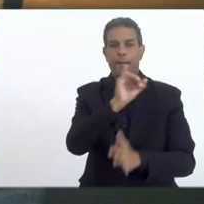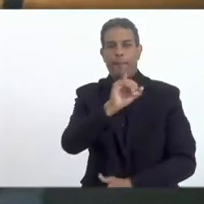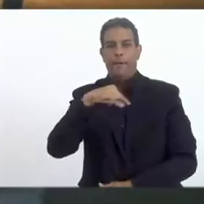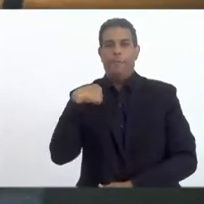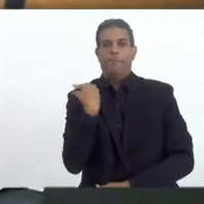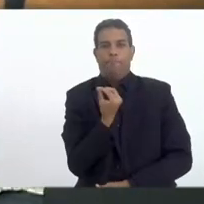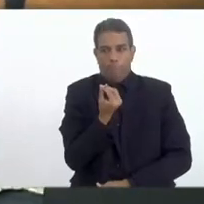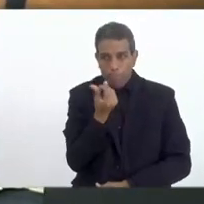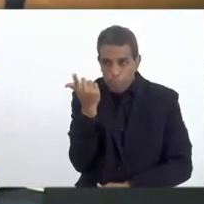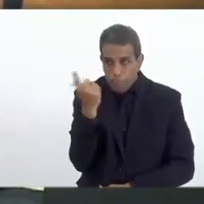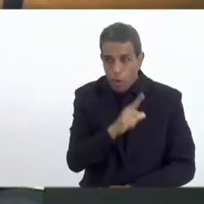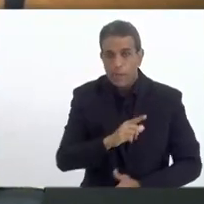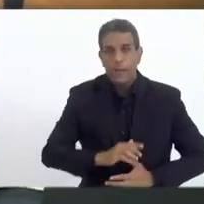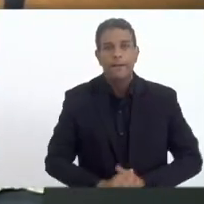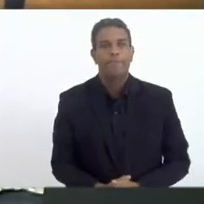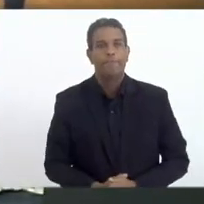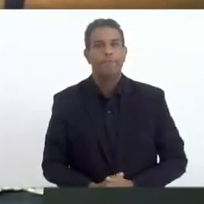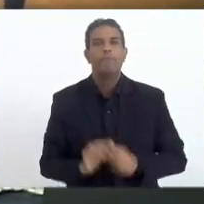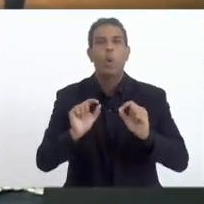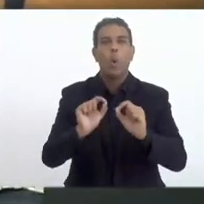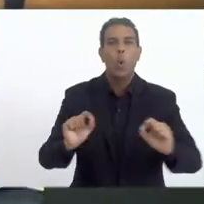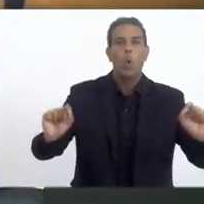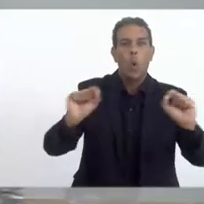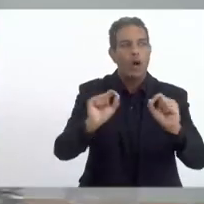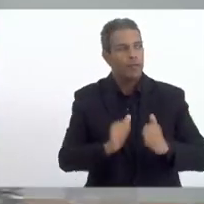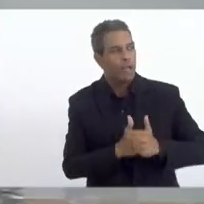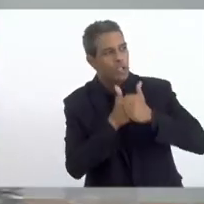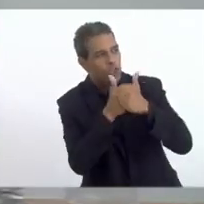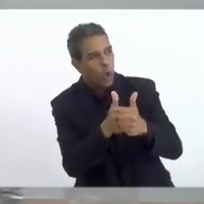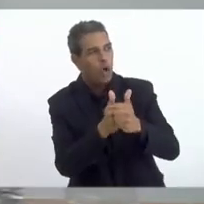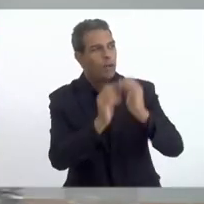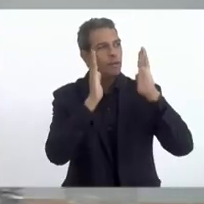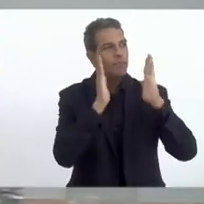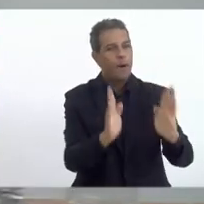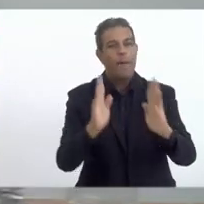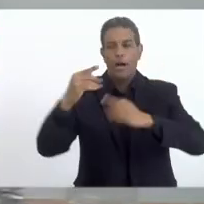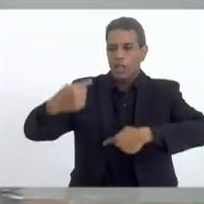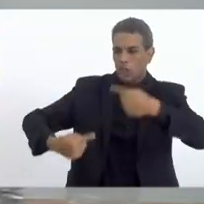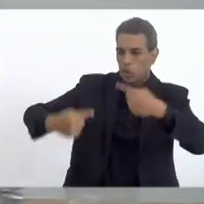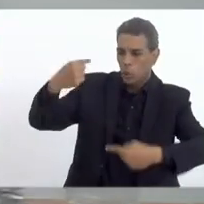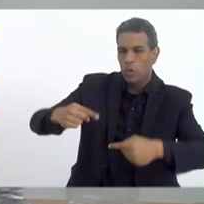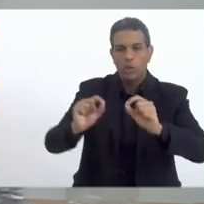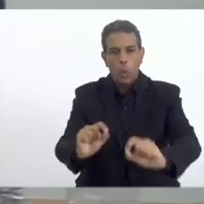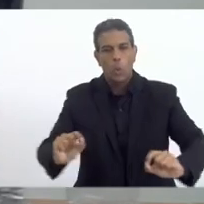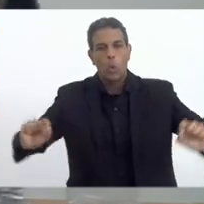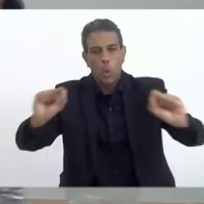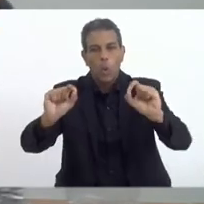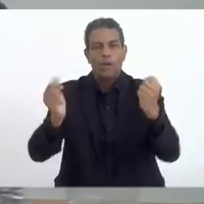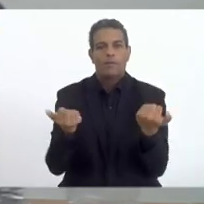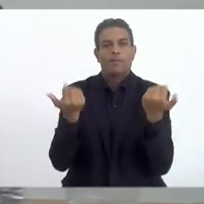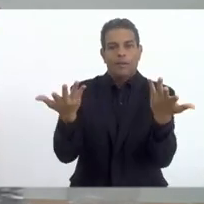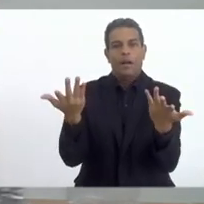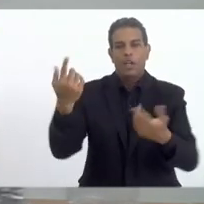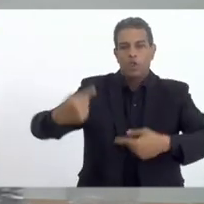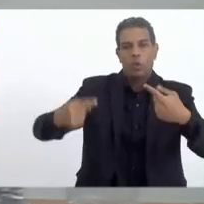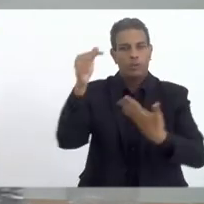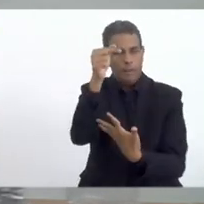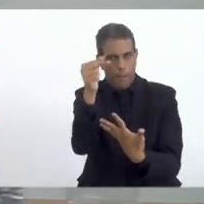uma carreira tão importante, aqueles que não estão acompanhando as discussões, que simplesmente vão receber